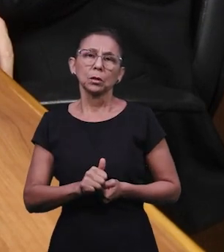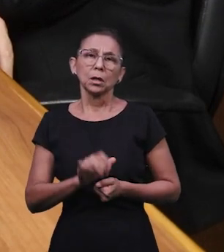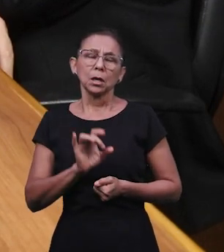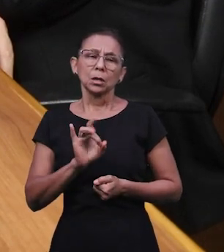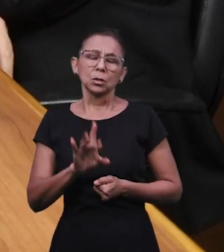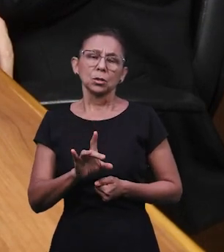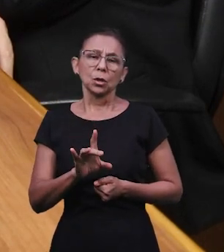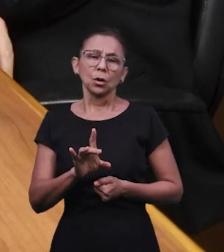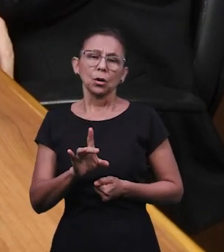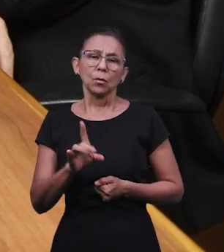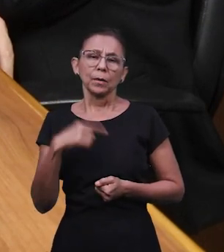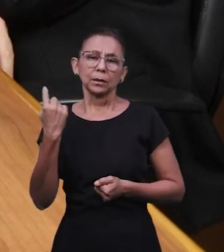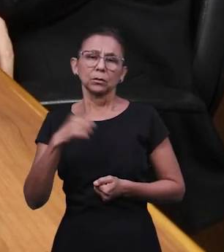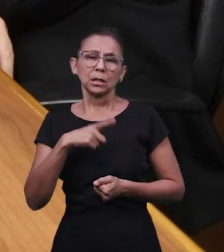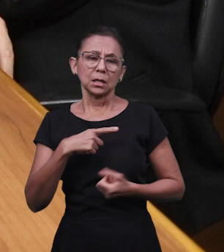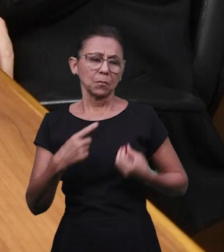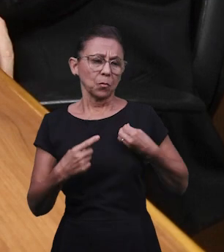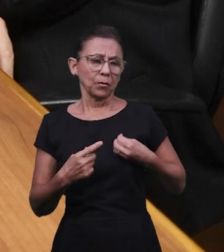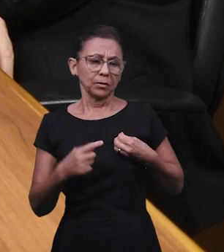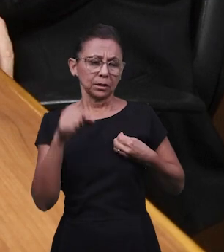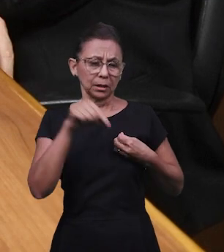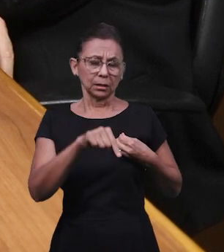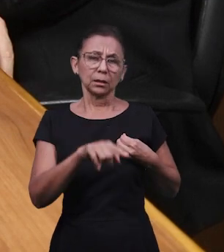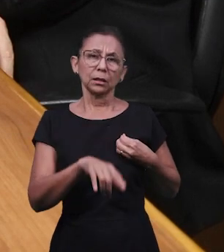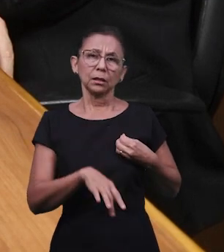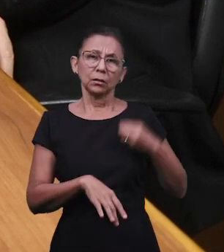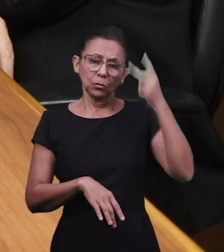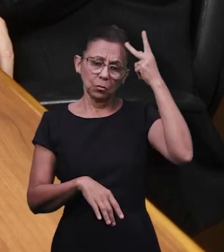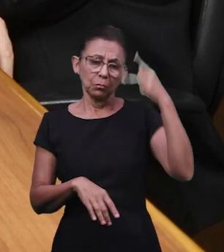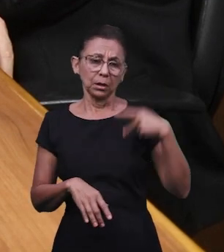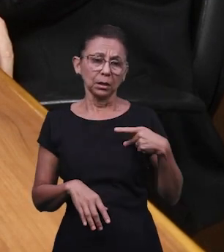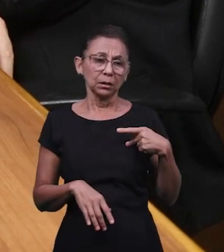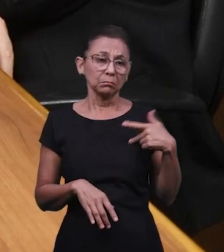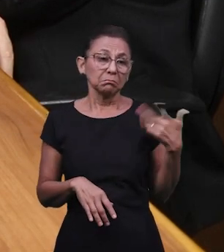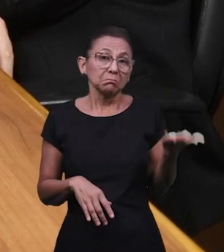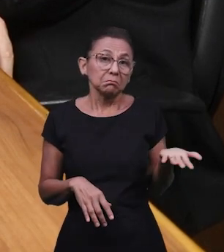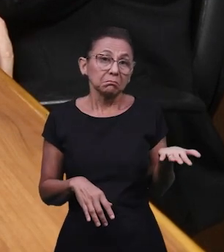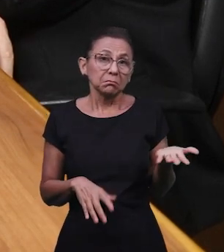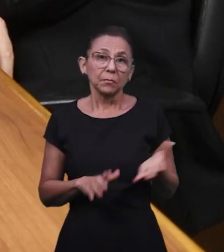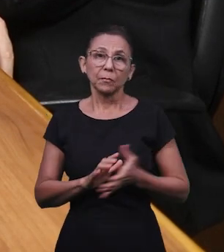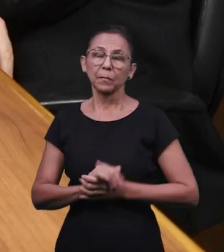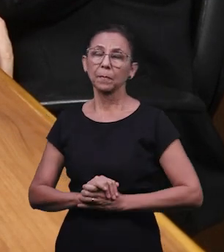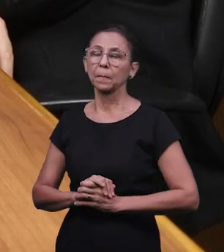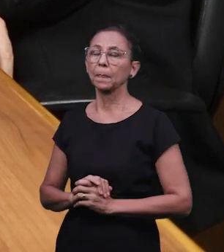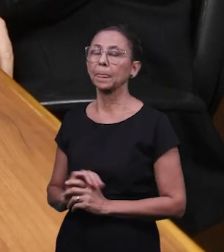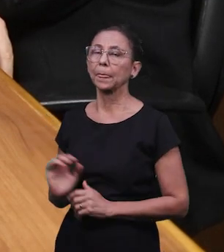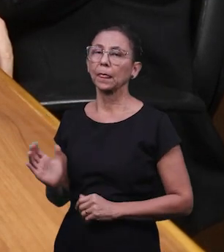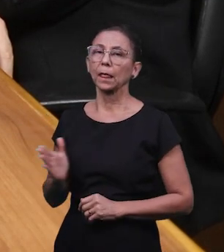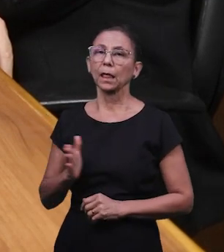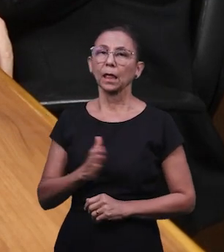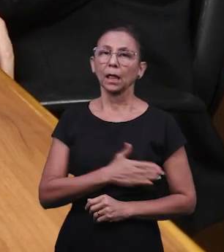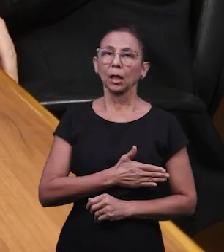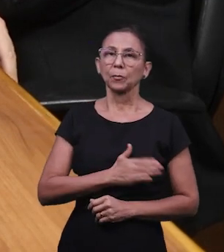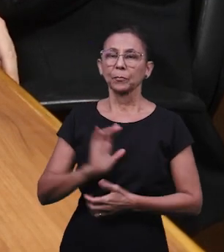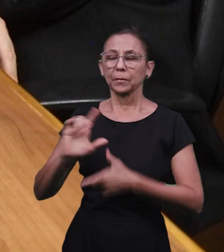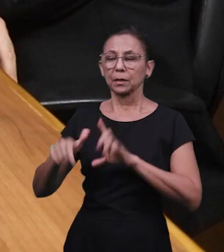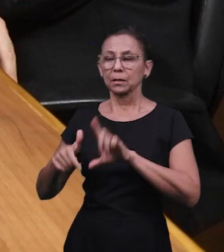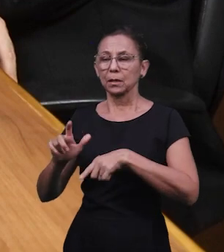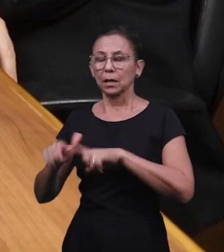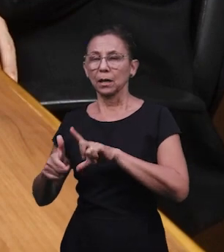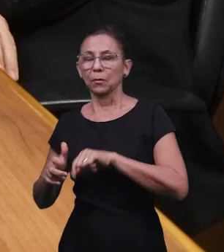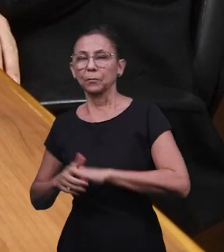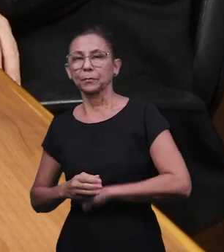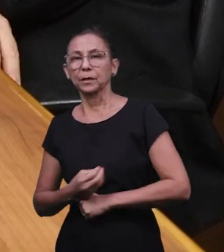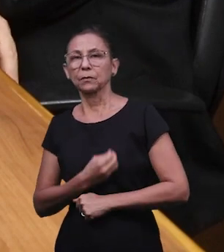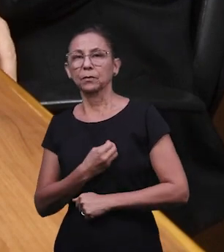para entender o contexto, os judeus, eles tinham casa, eles estavam debaixo do governo romano, mas os romanos não